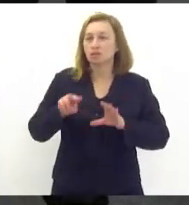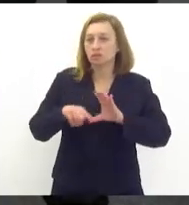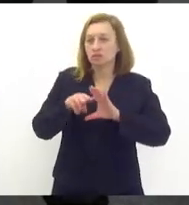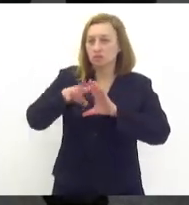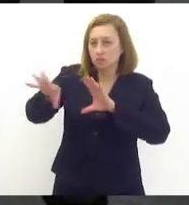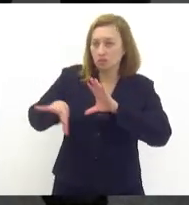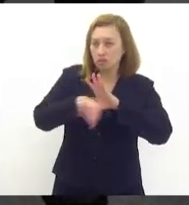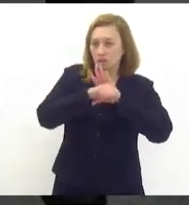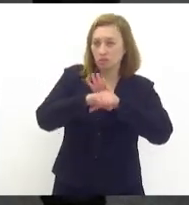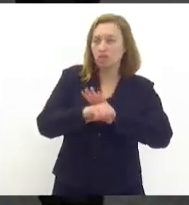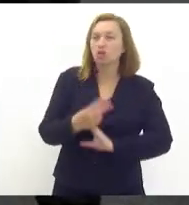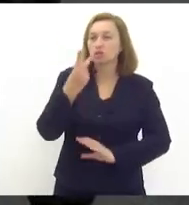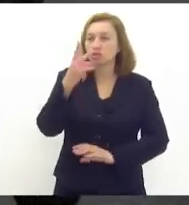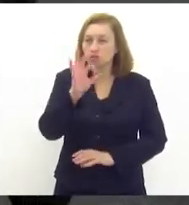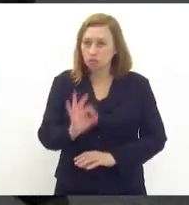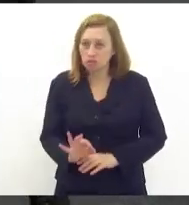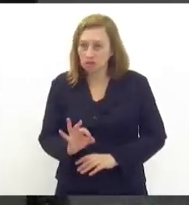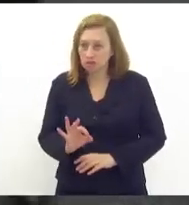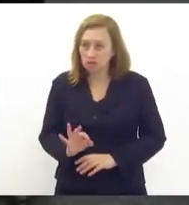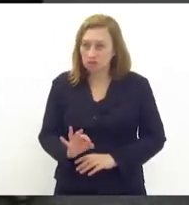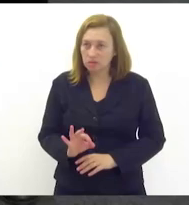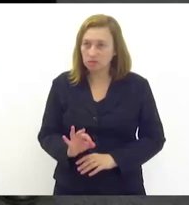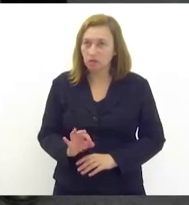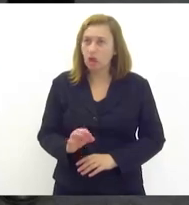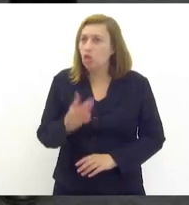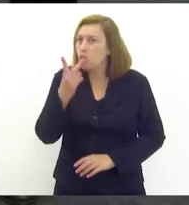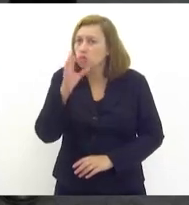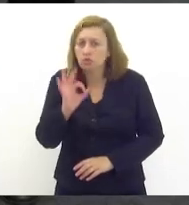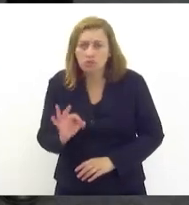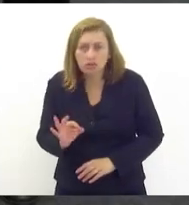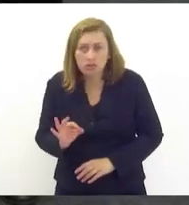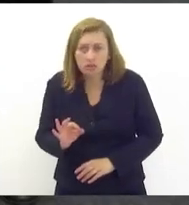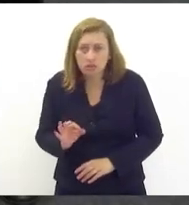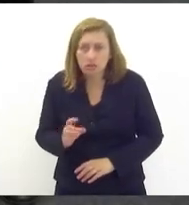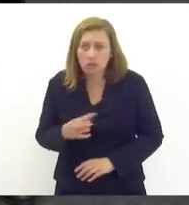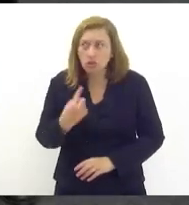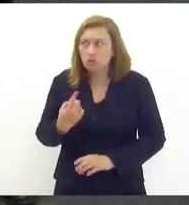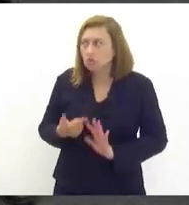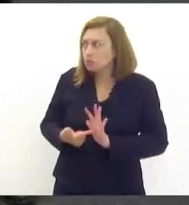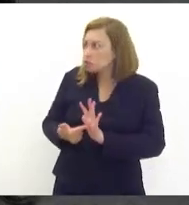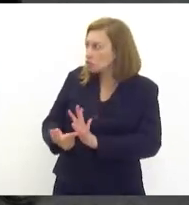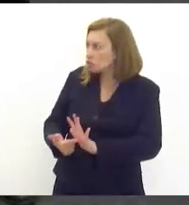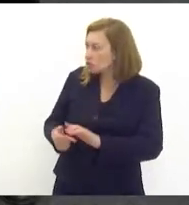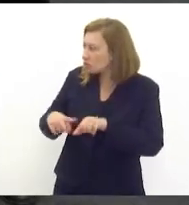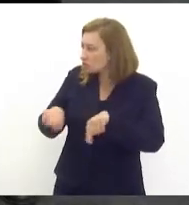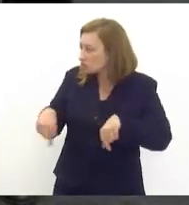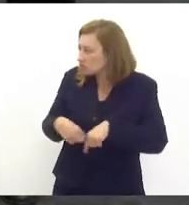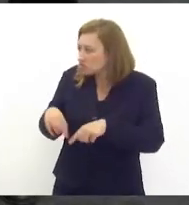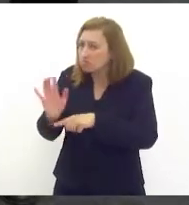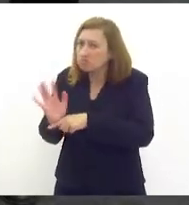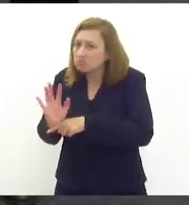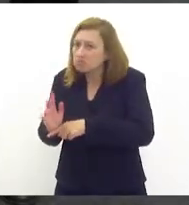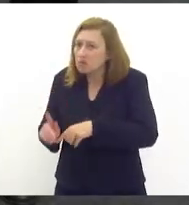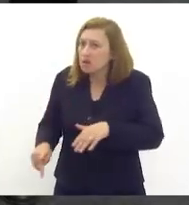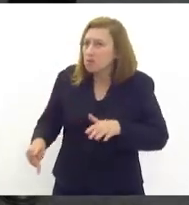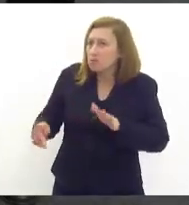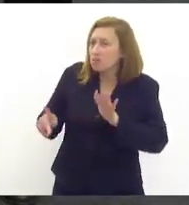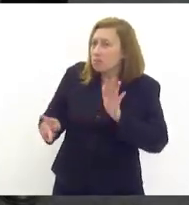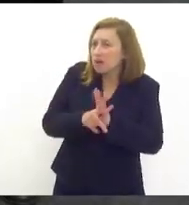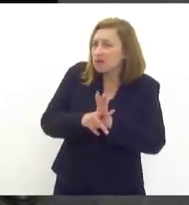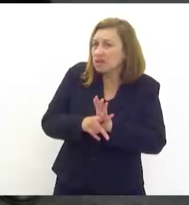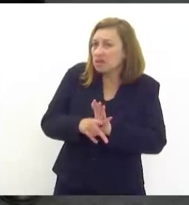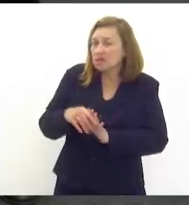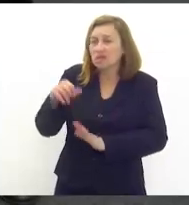nem 2% pasma e nem 2% do que nós exibimos nas nossas salas de cinema é produto nacional